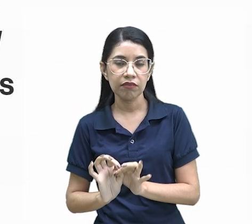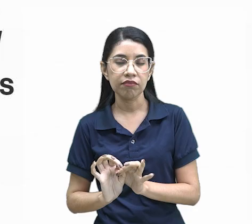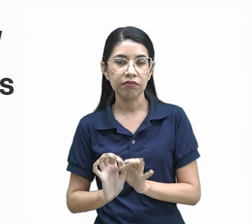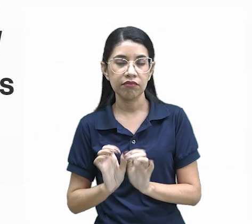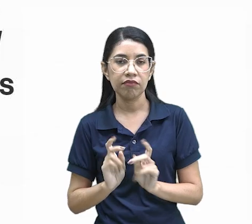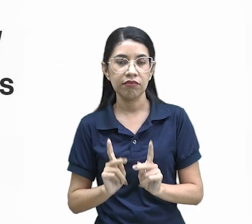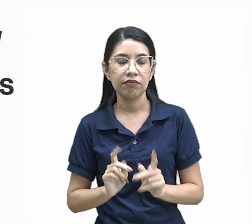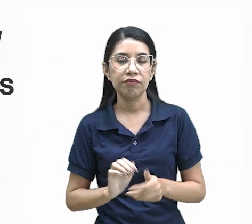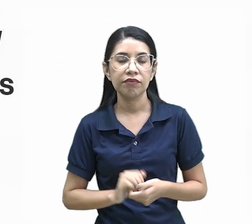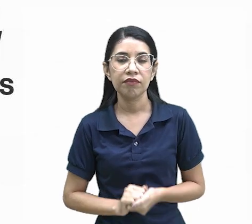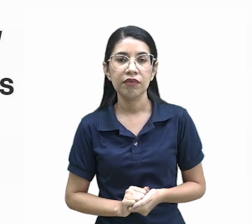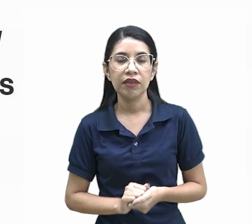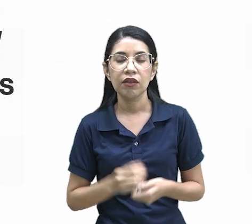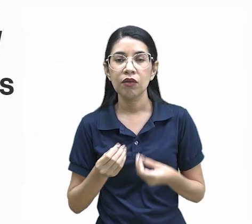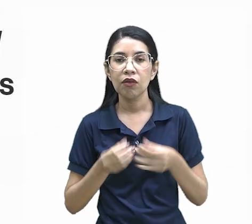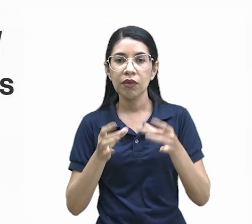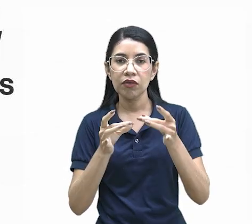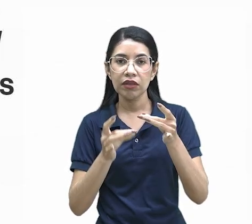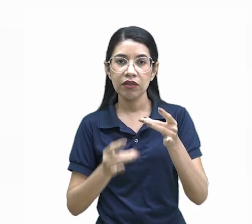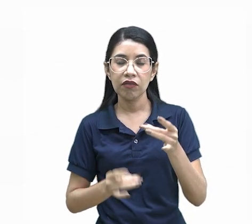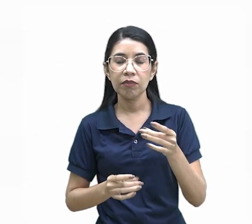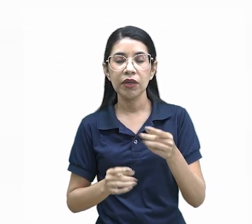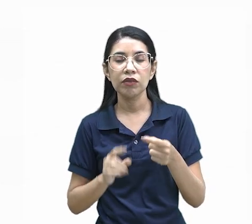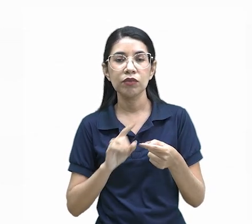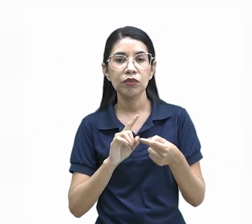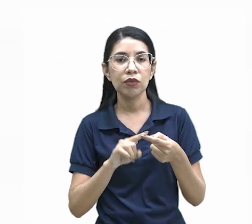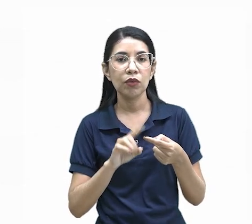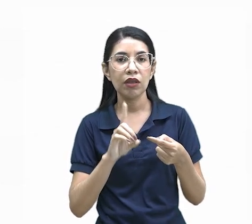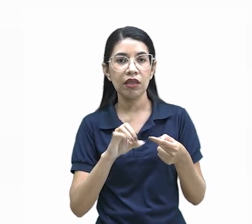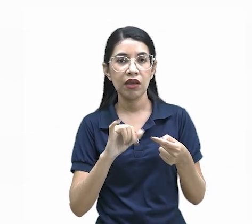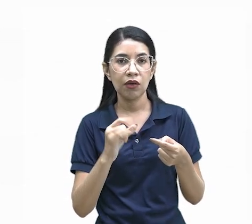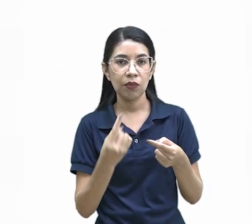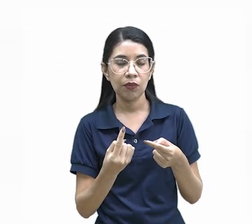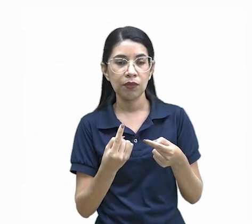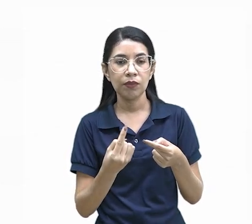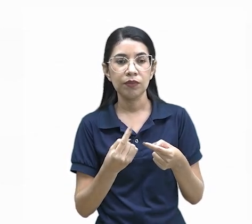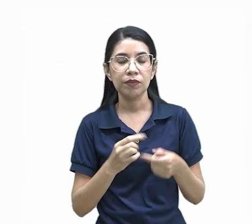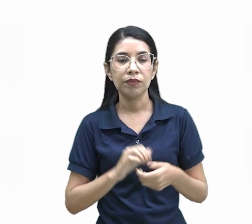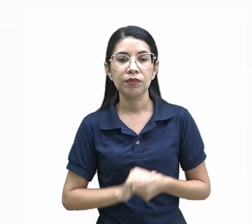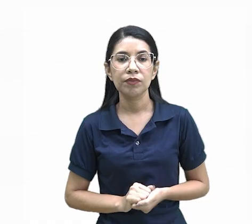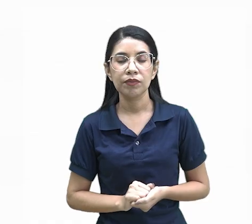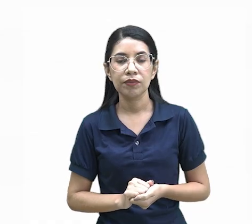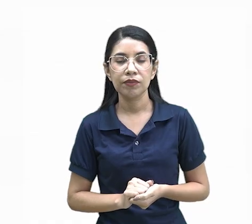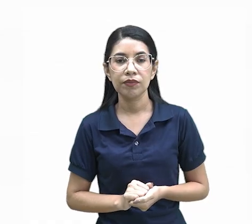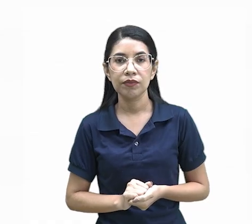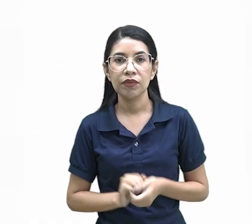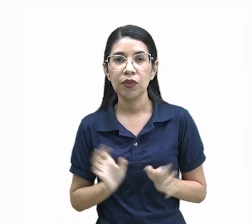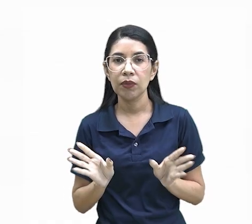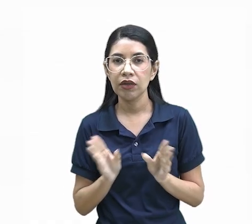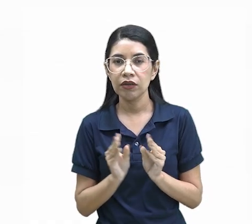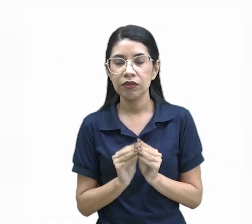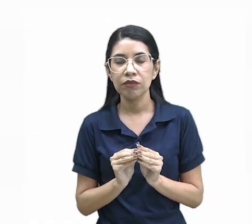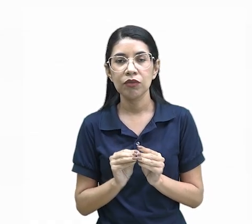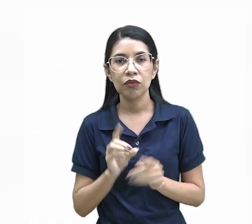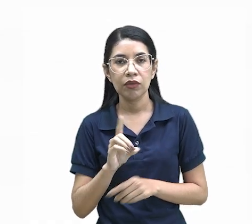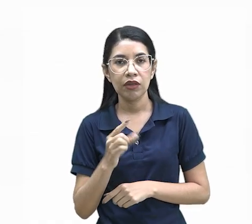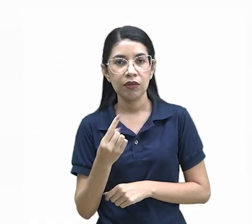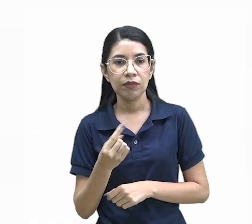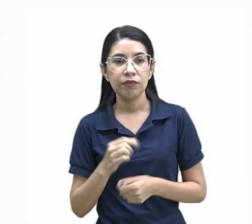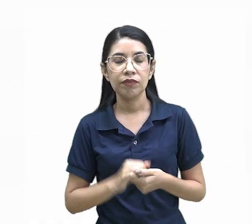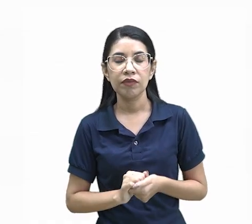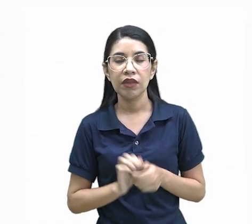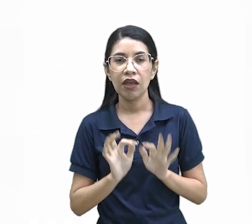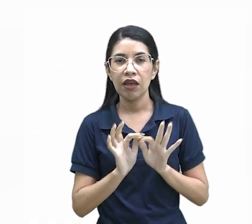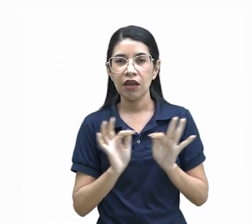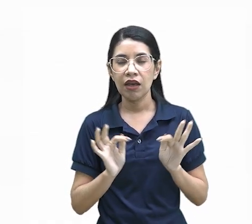coeso, certo? Então vamos ver o desenvolvimento 1, resumido aí da Ana Clara. Isso mesmo, olha só. O tópico